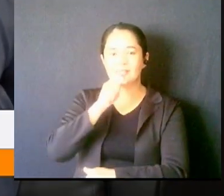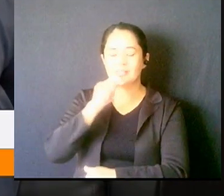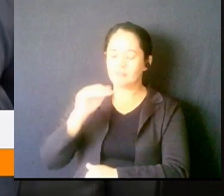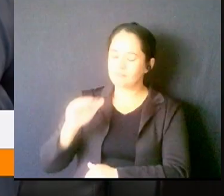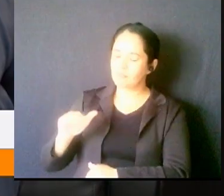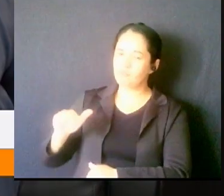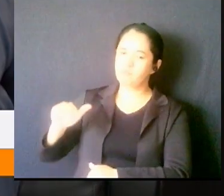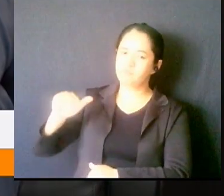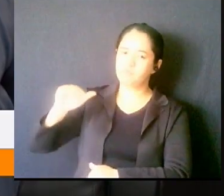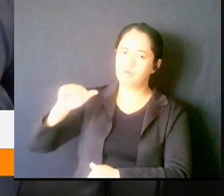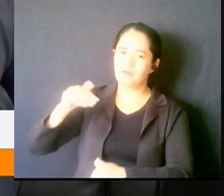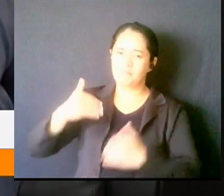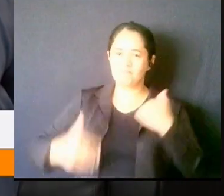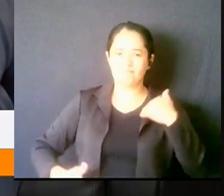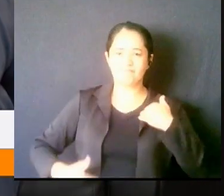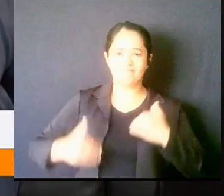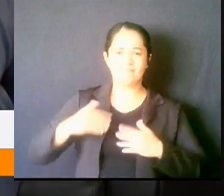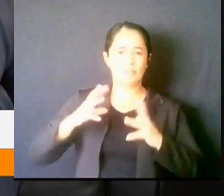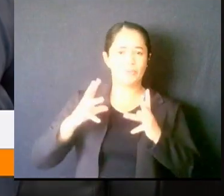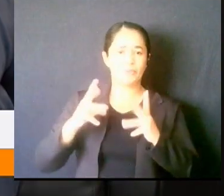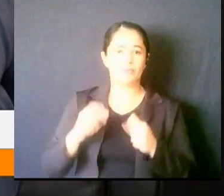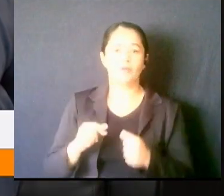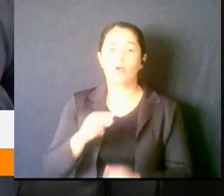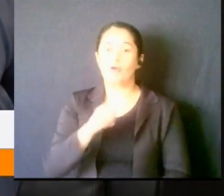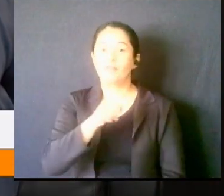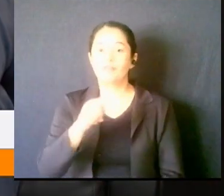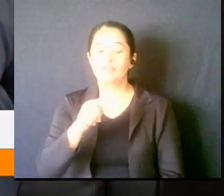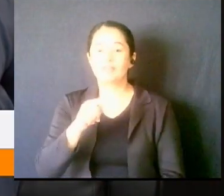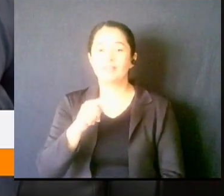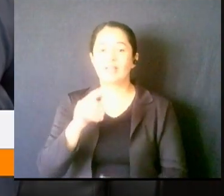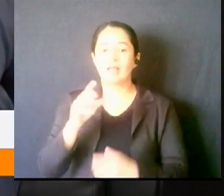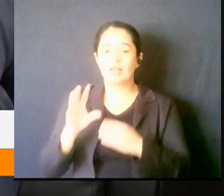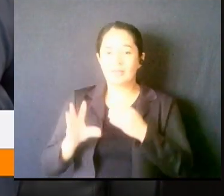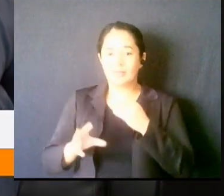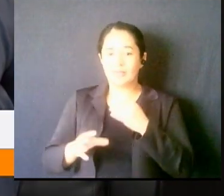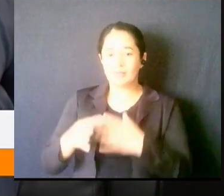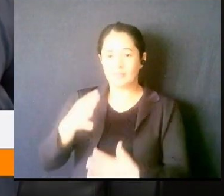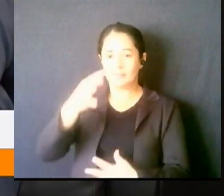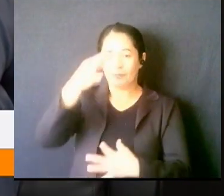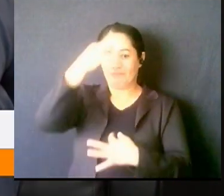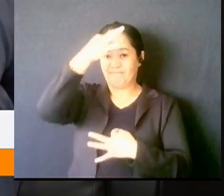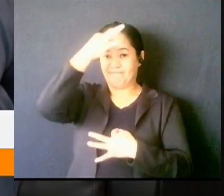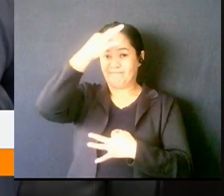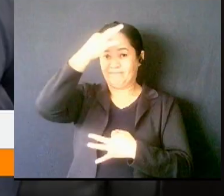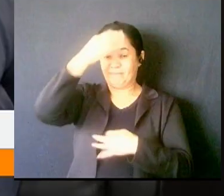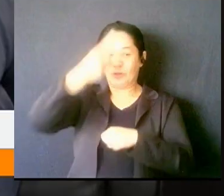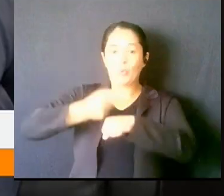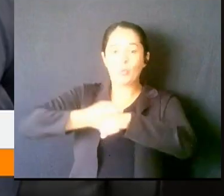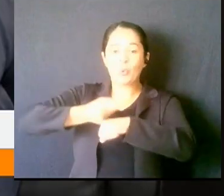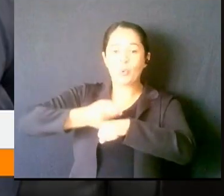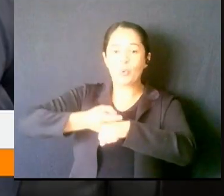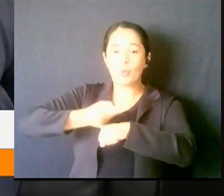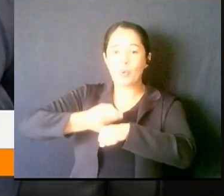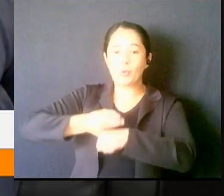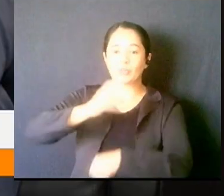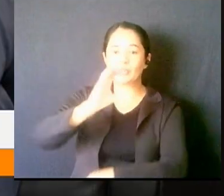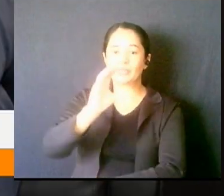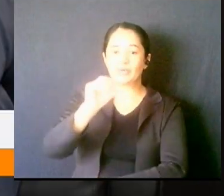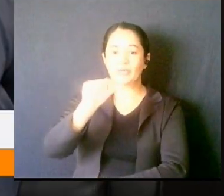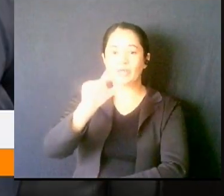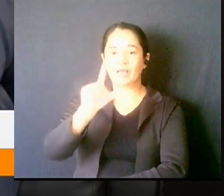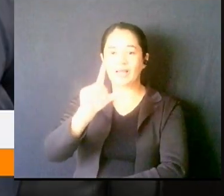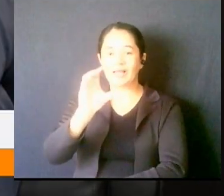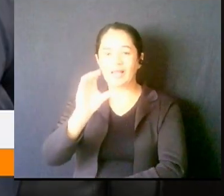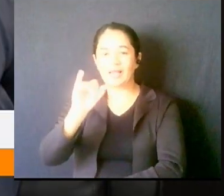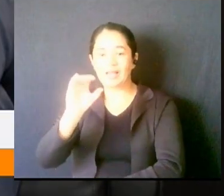isso, você está incorporando cálcio no seu osso, que vai ser importante para que depois, na menopausa, você